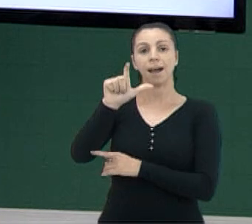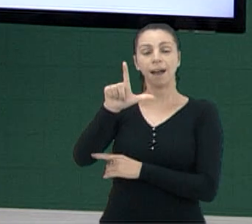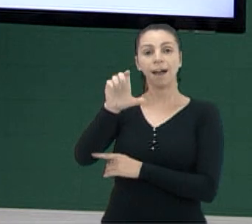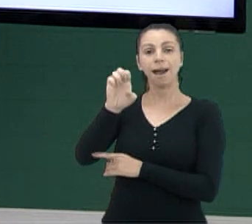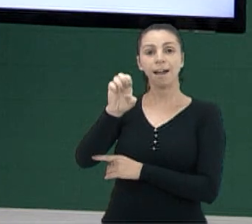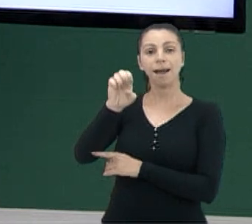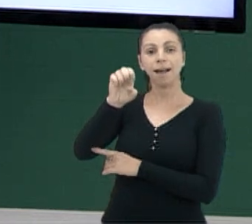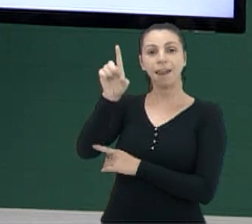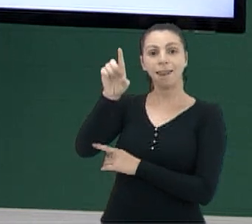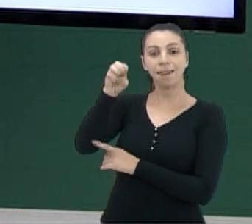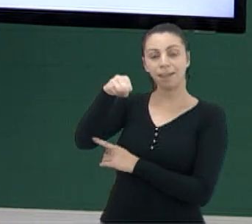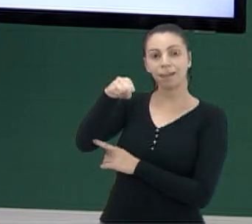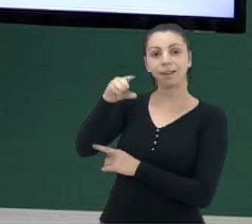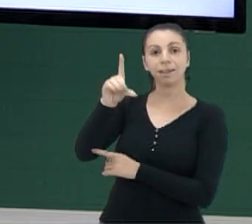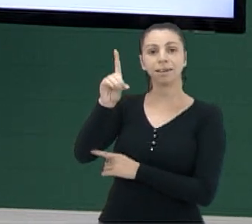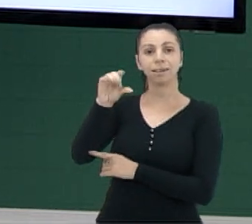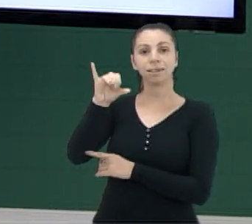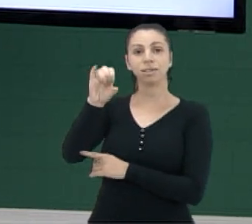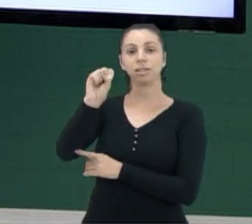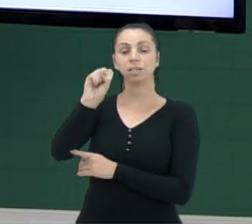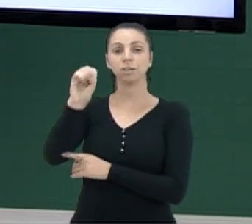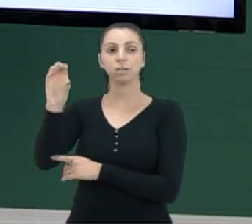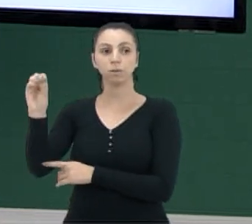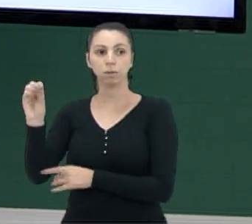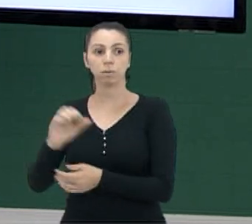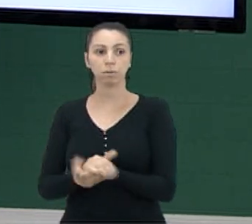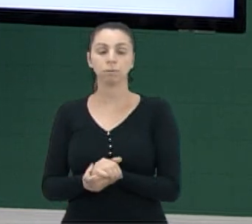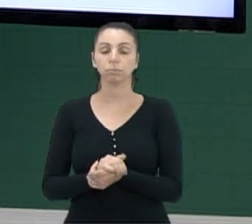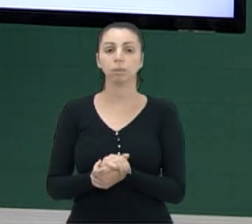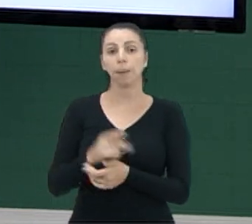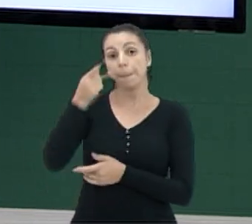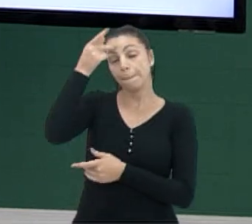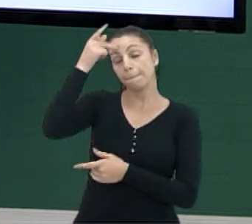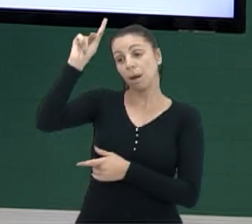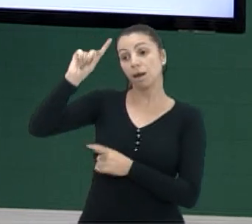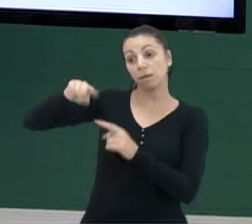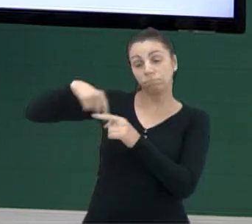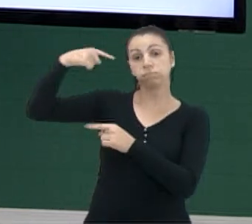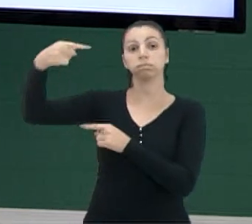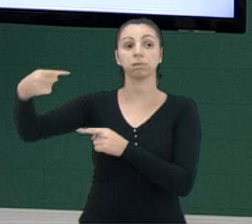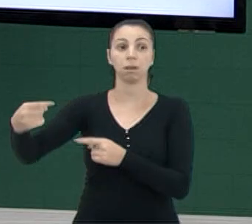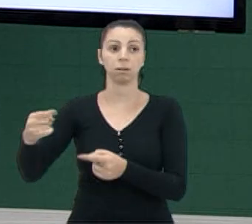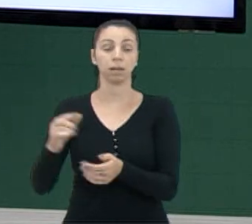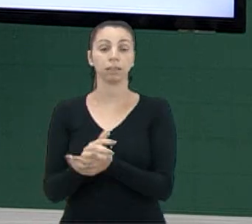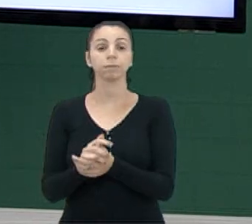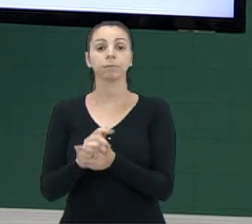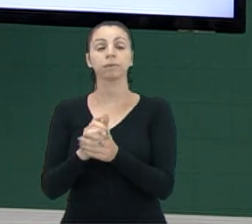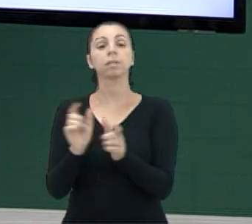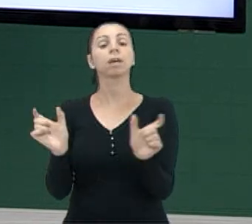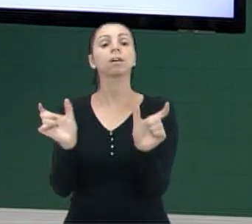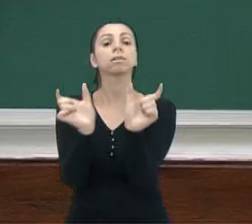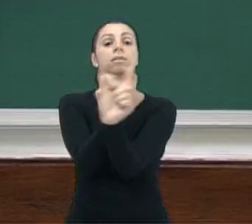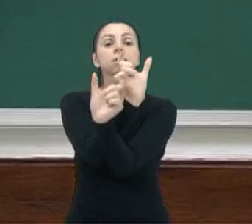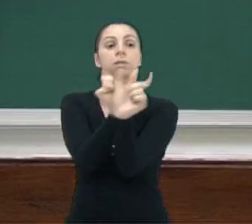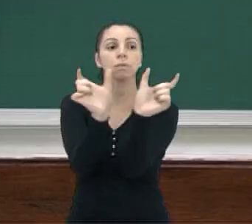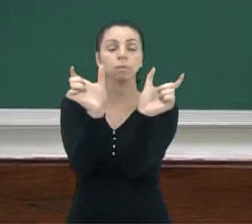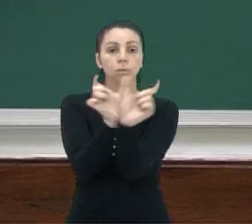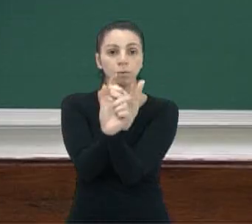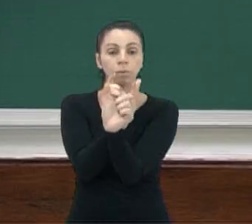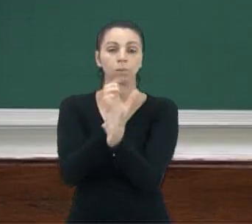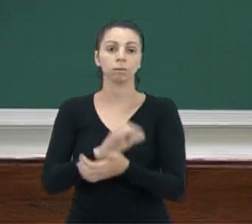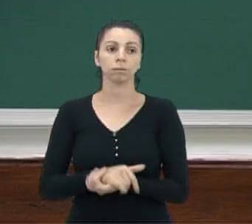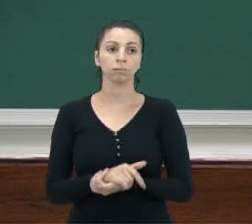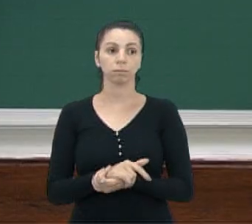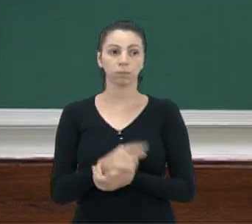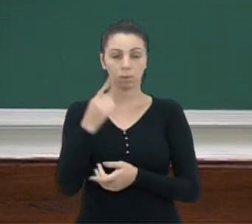cima, além disso. E para além disso, ó, que é sinônimo do ademais. Então veja que